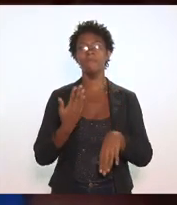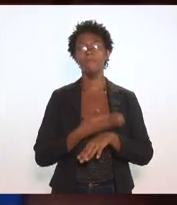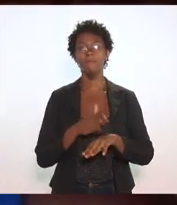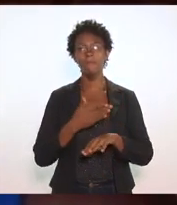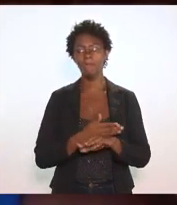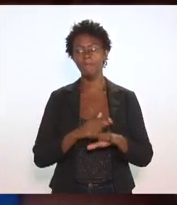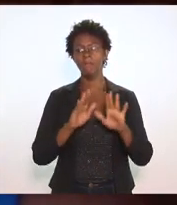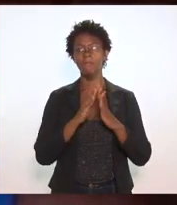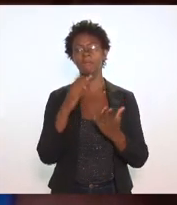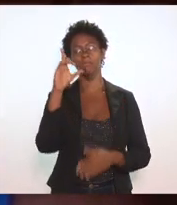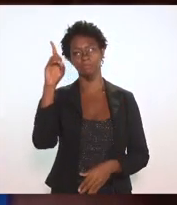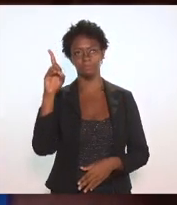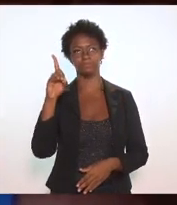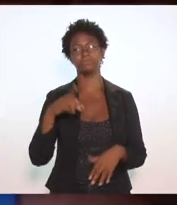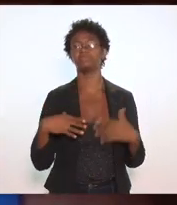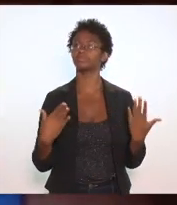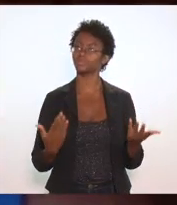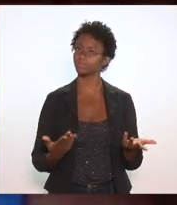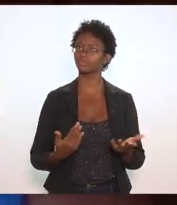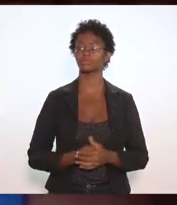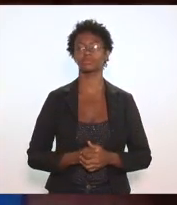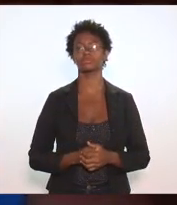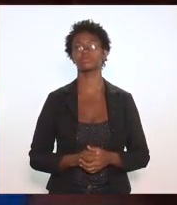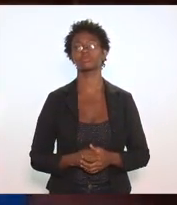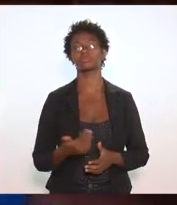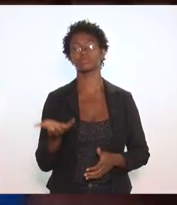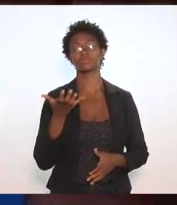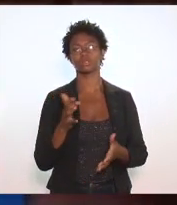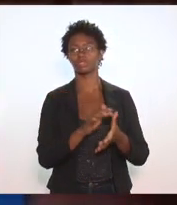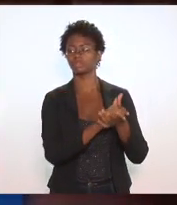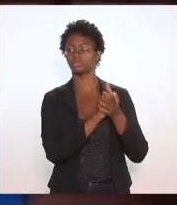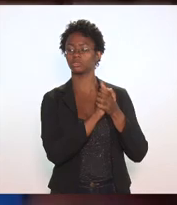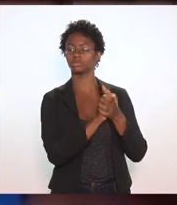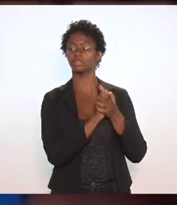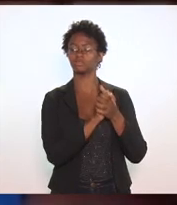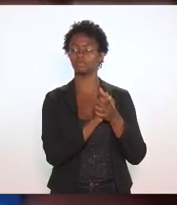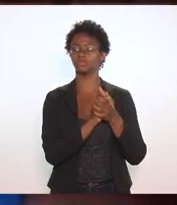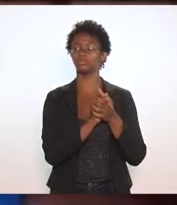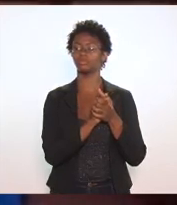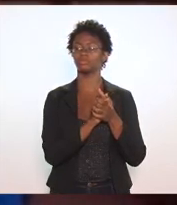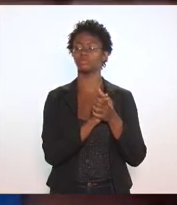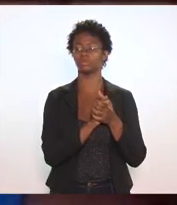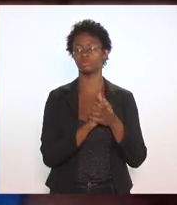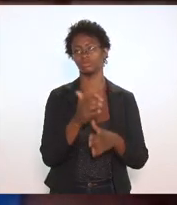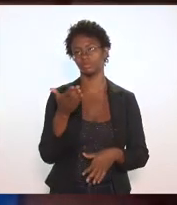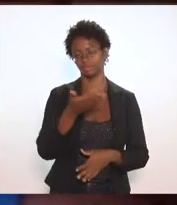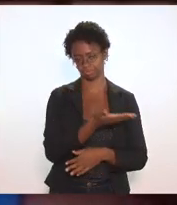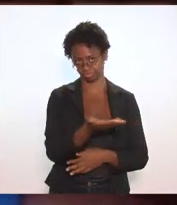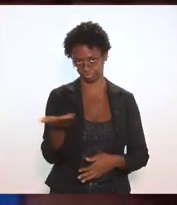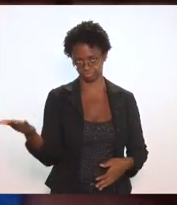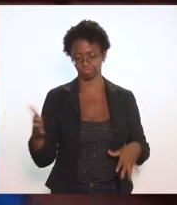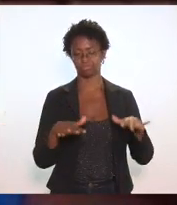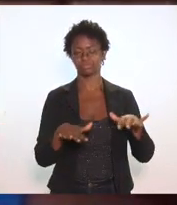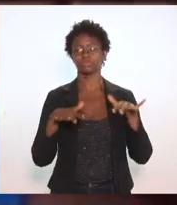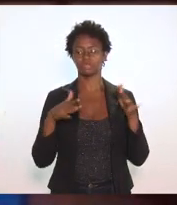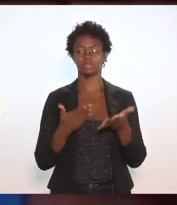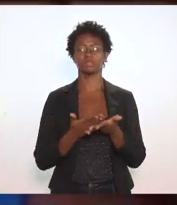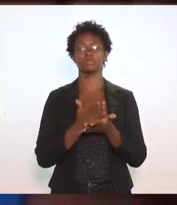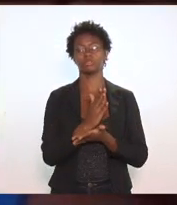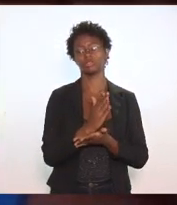Bíblia. Então, eu quero saudar o pleno desse colegiado que aprova